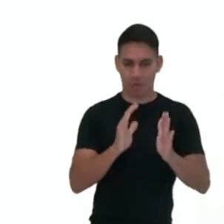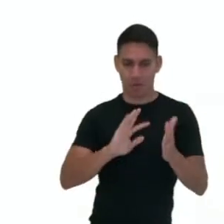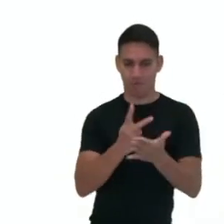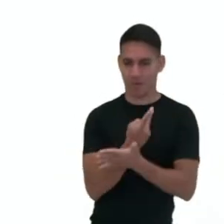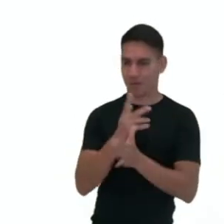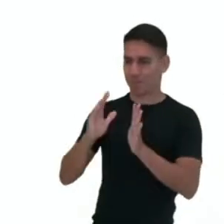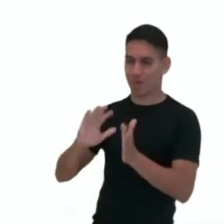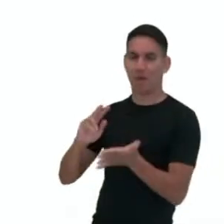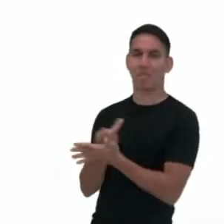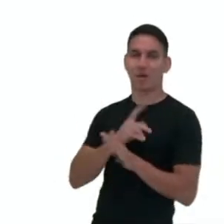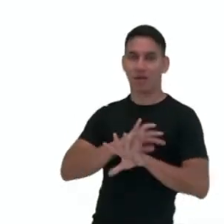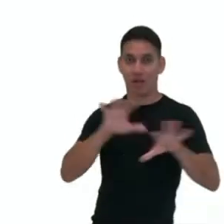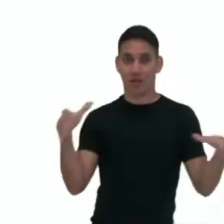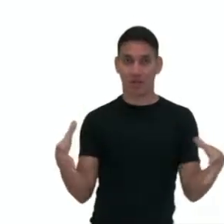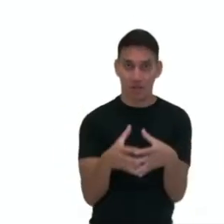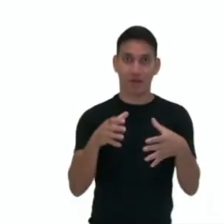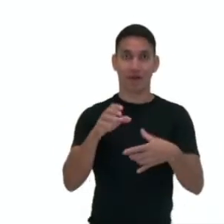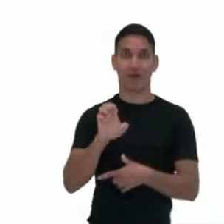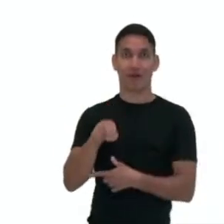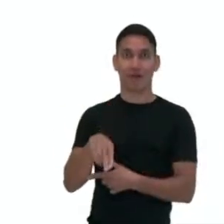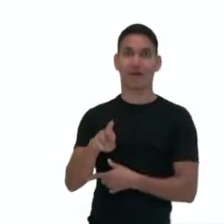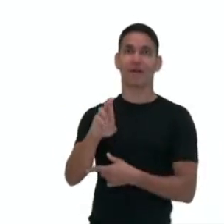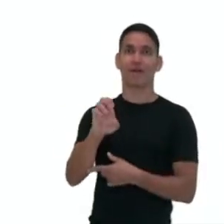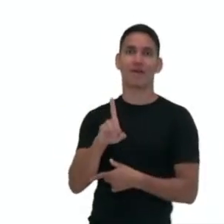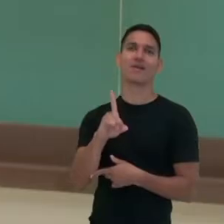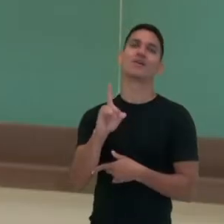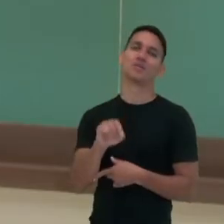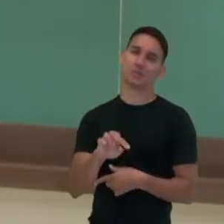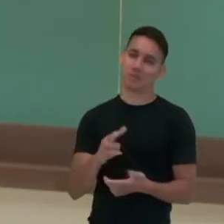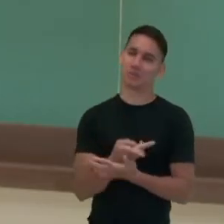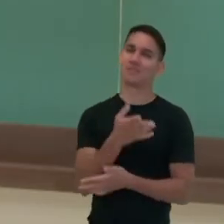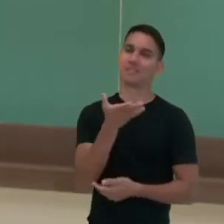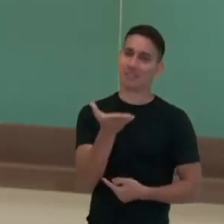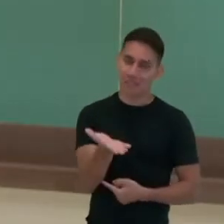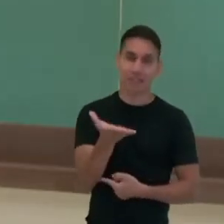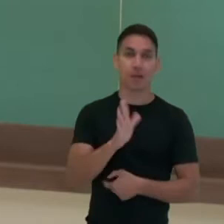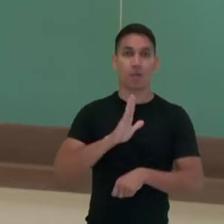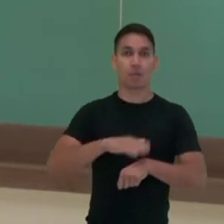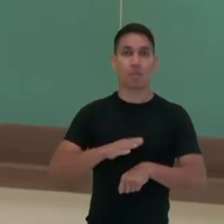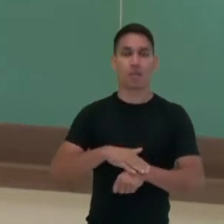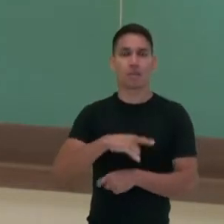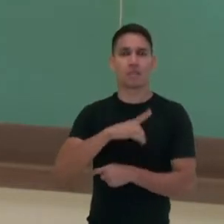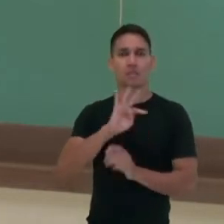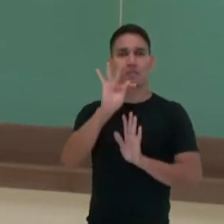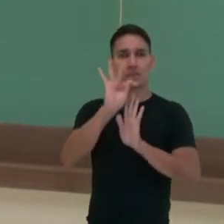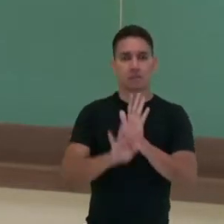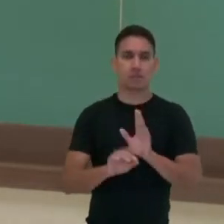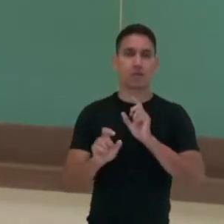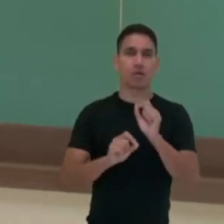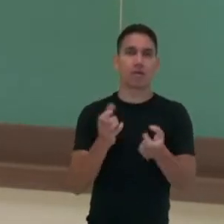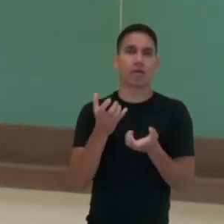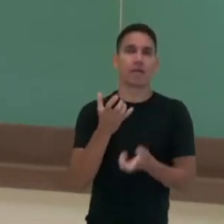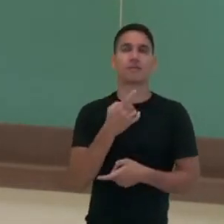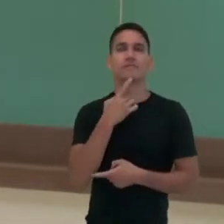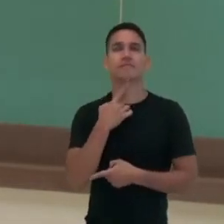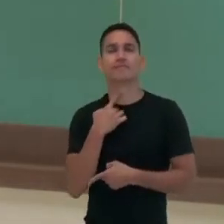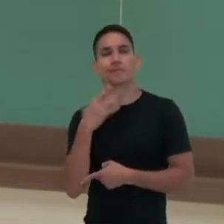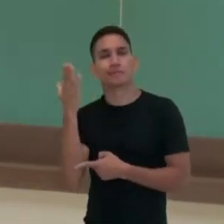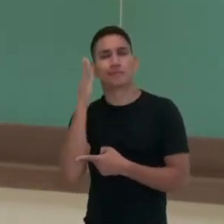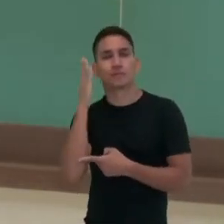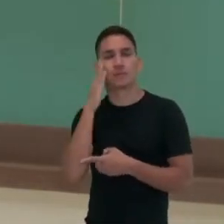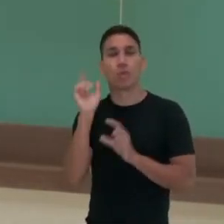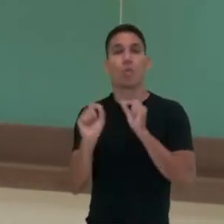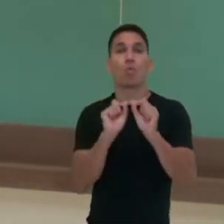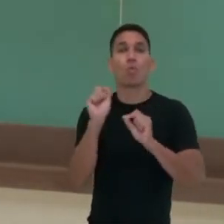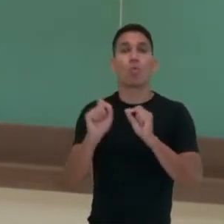exatamente. Então, quando nós, lá dentro de um texto, queremos entender qual